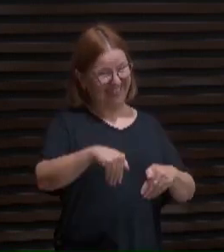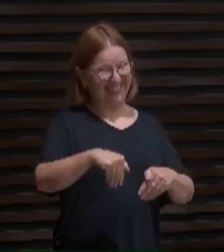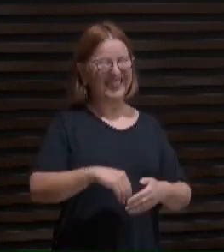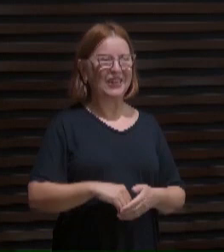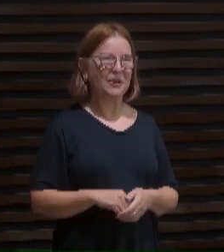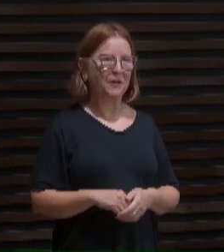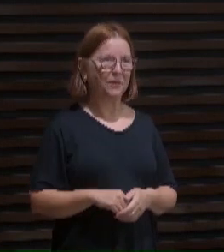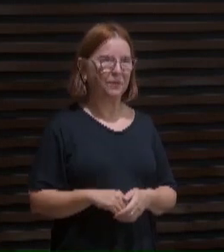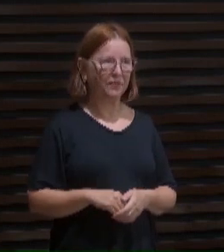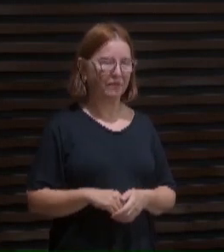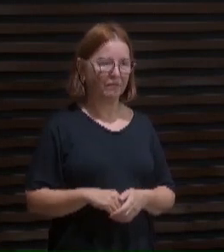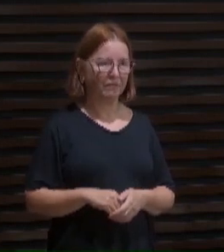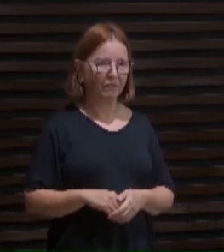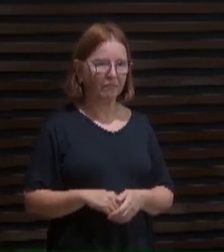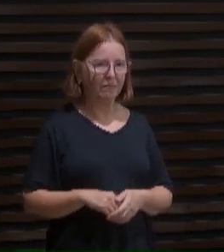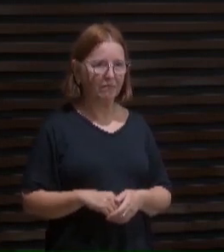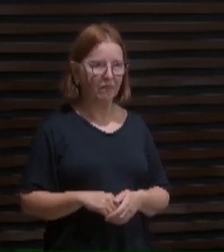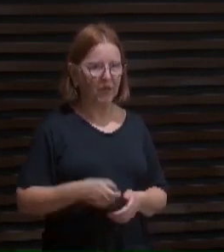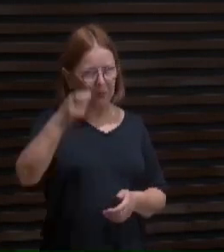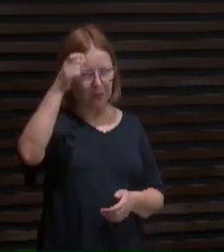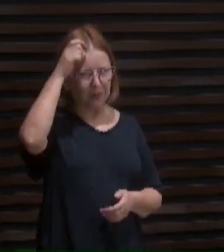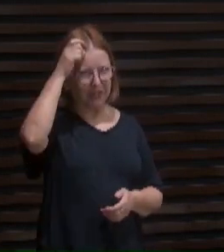Ele subtrai o senhorio de Jesus Cristo.